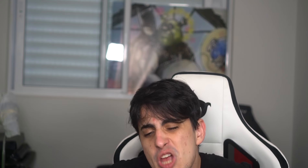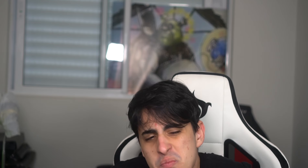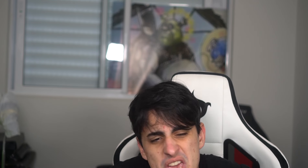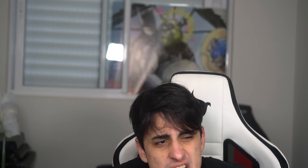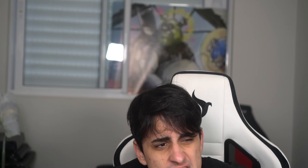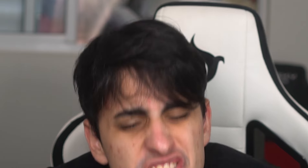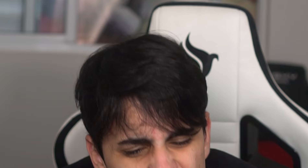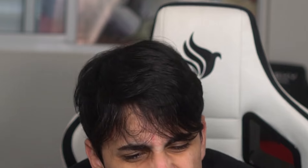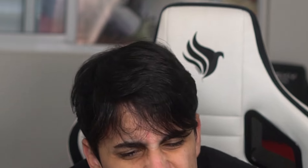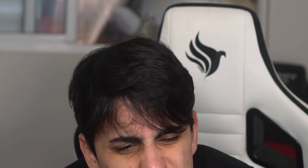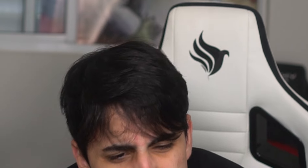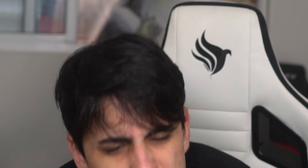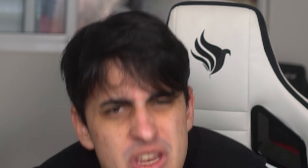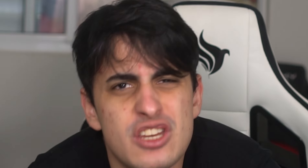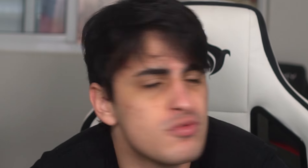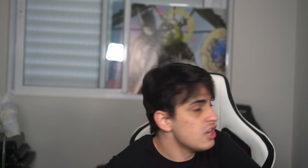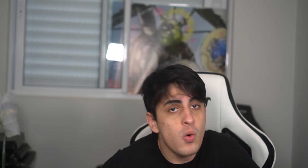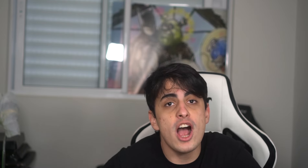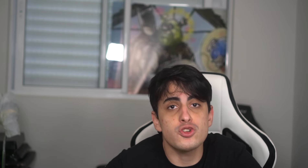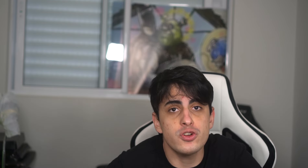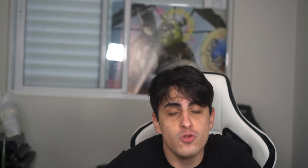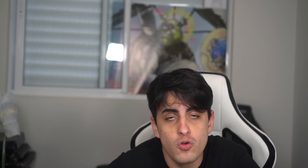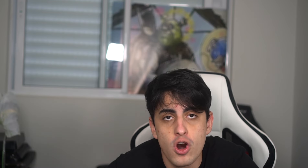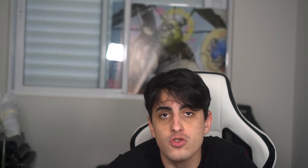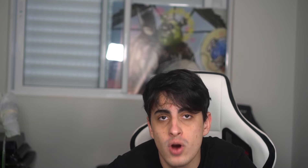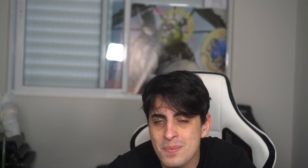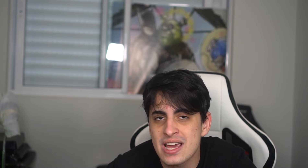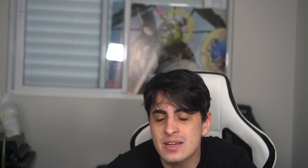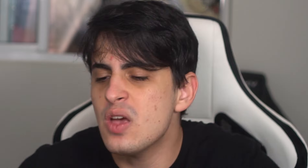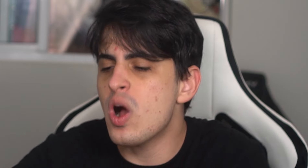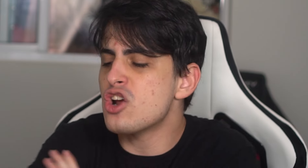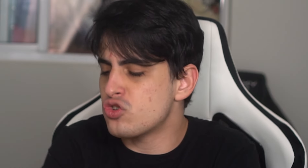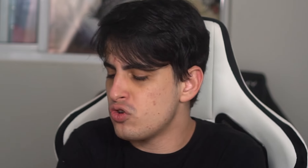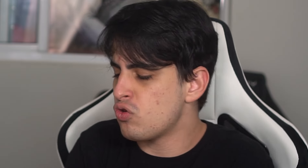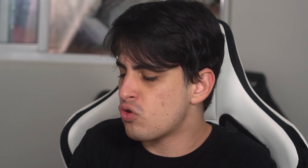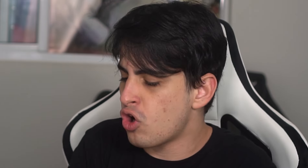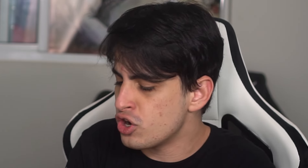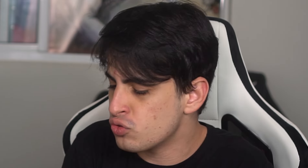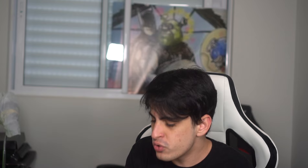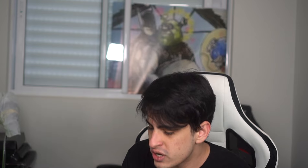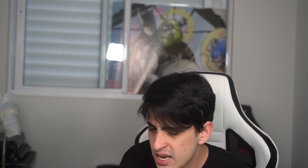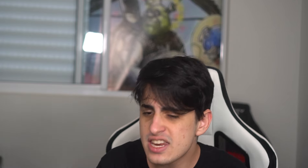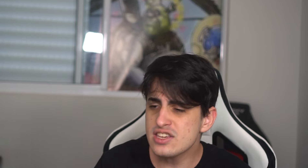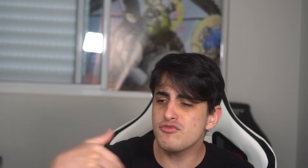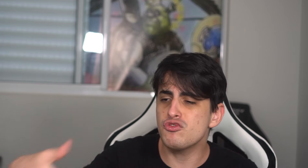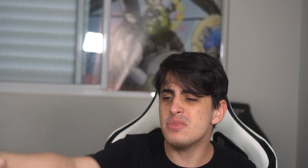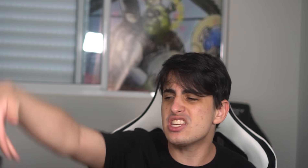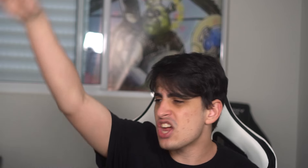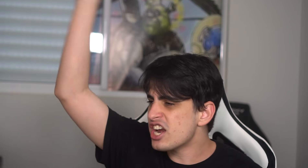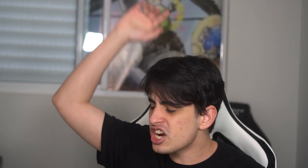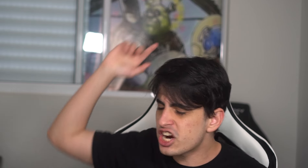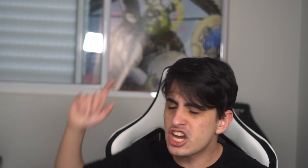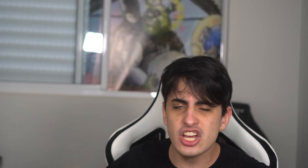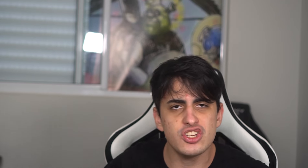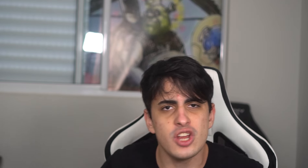aqui e falar quero saber se você quer saber mesmo eu acho que eu concordo com a mãe eu acho que o concordo porque tem